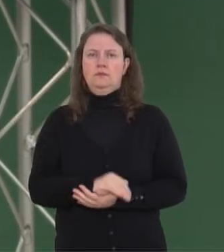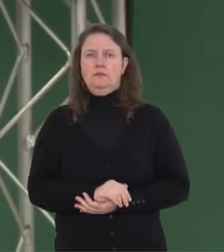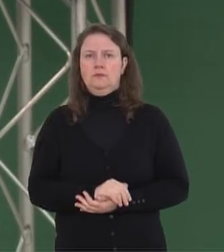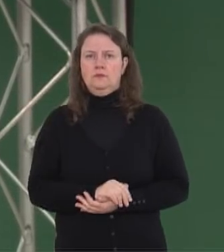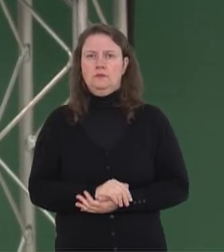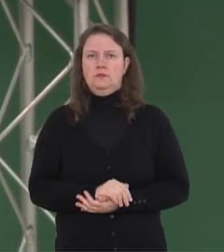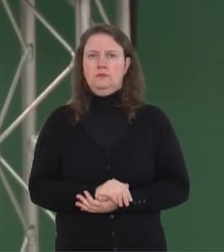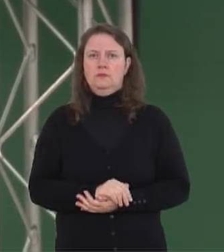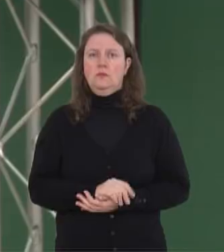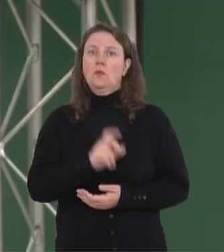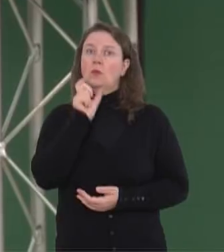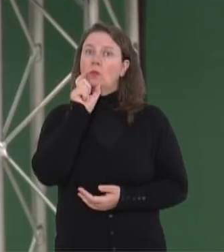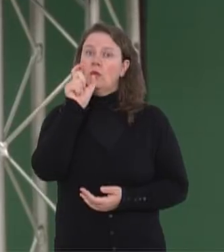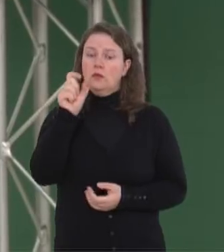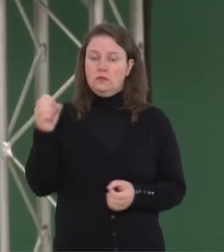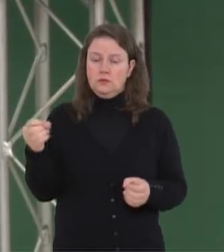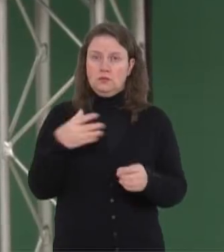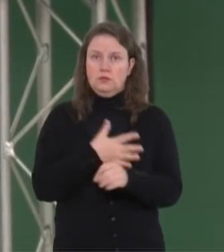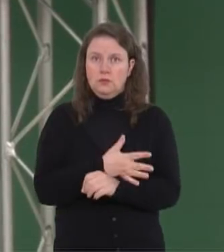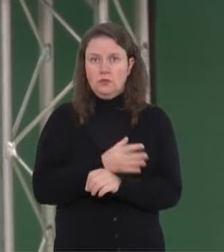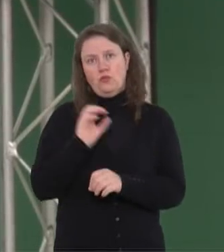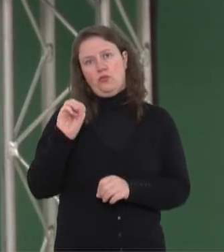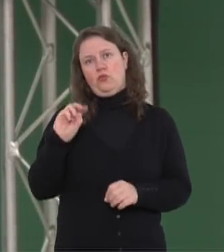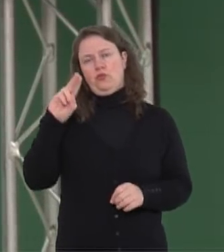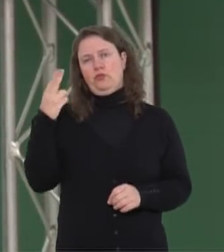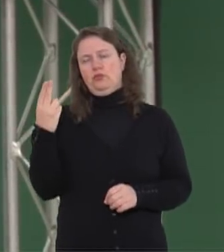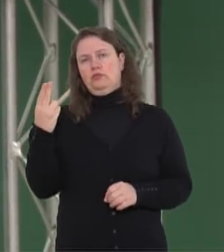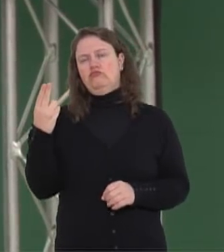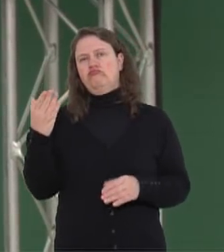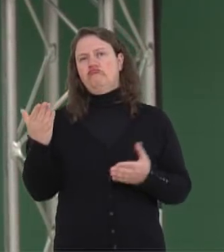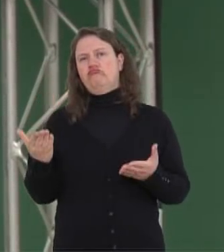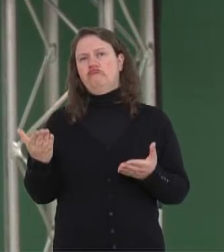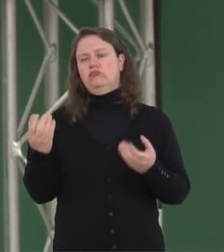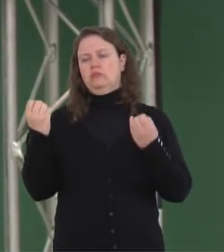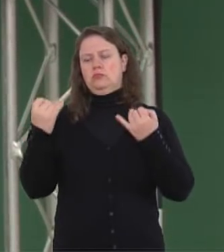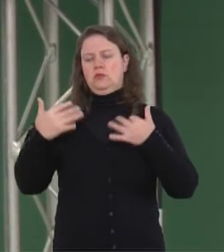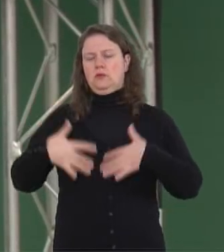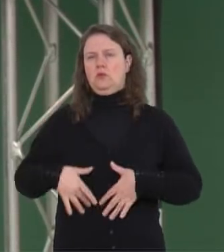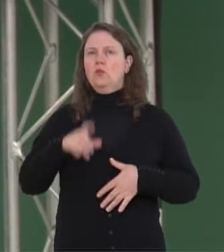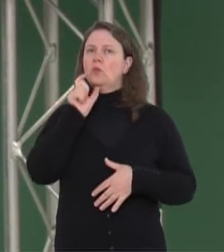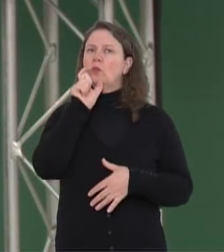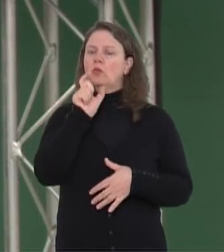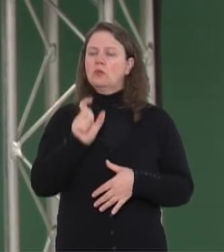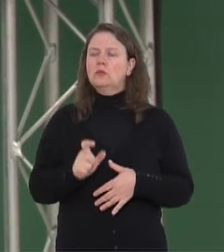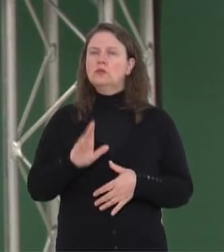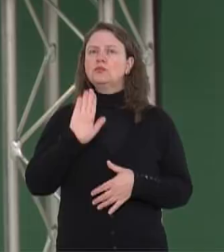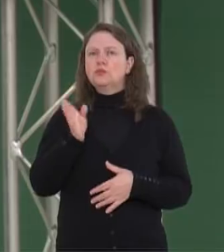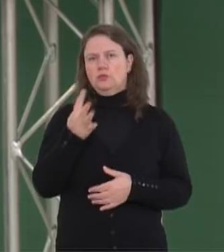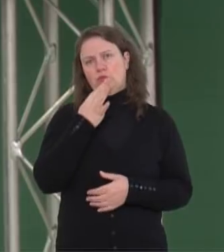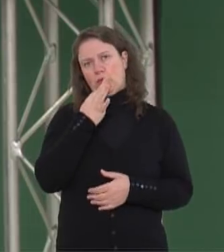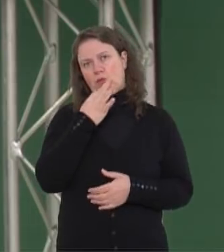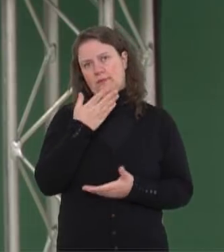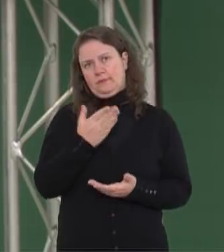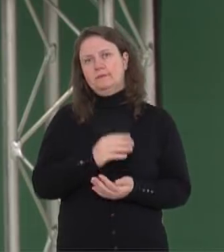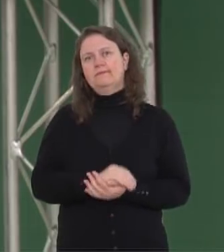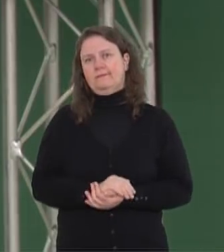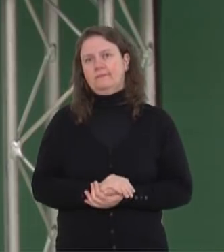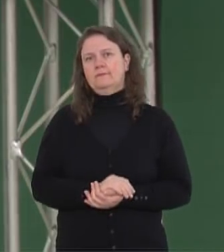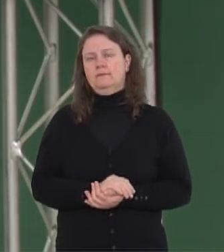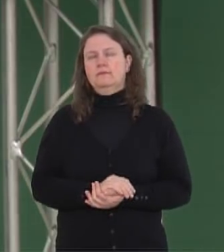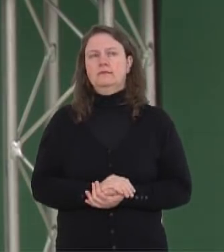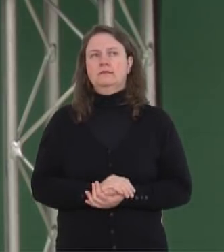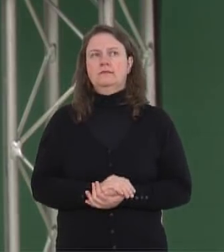são palavrinhas novas, ou então nós estamos trabalhando com palavras que a gente já conhece, não é isso?